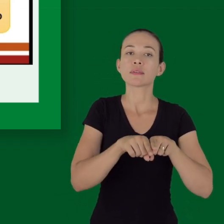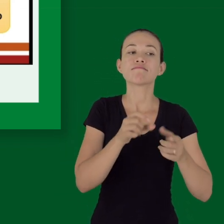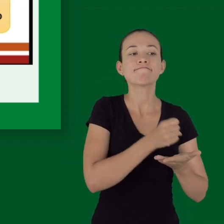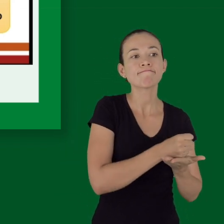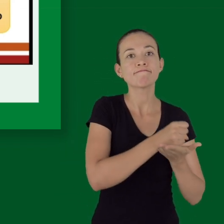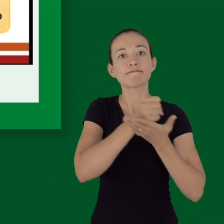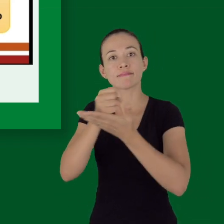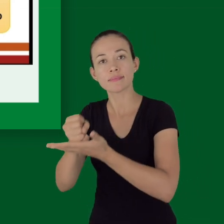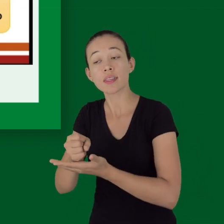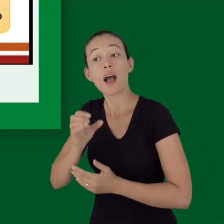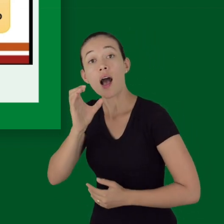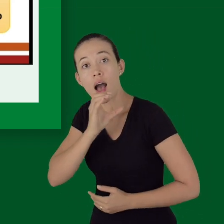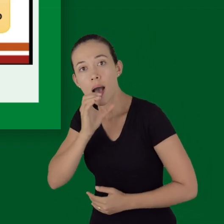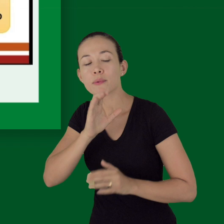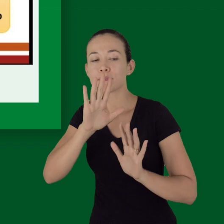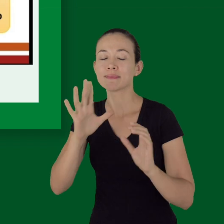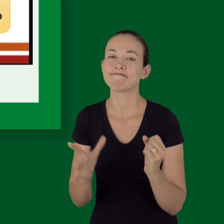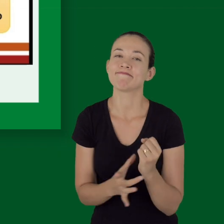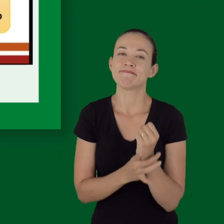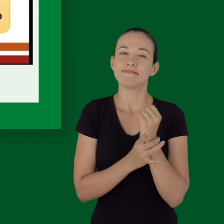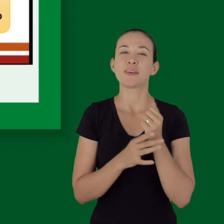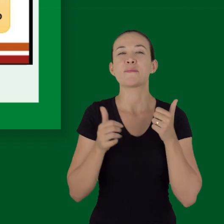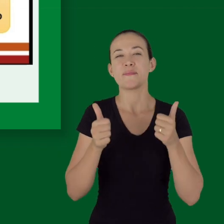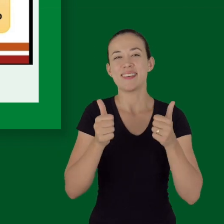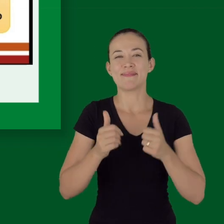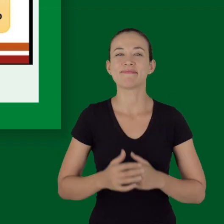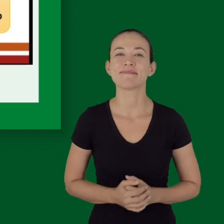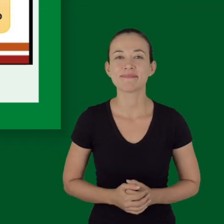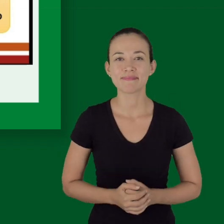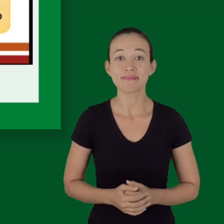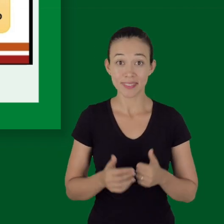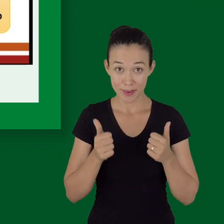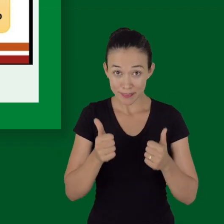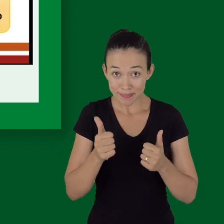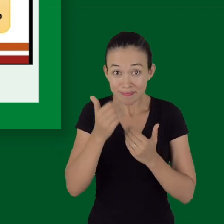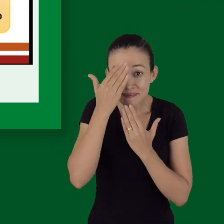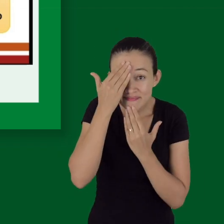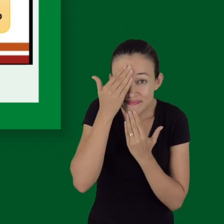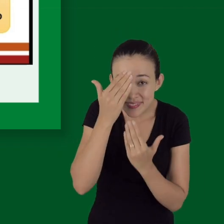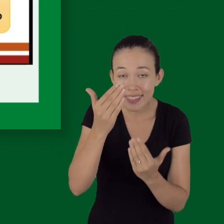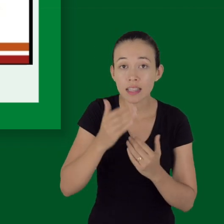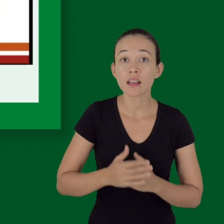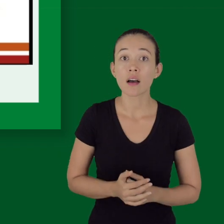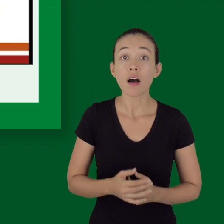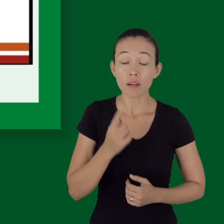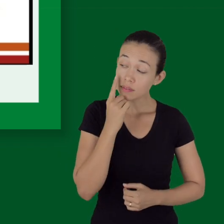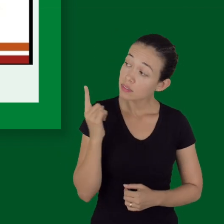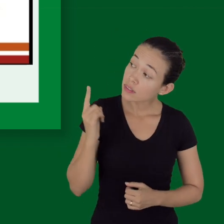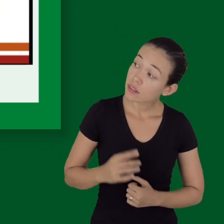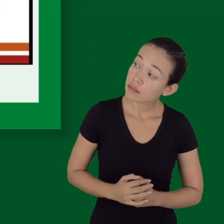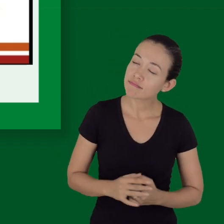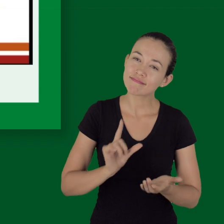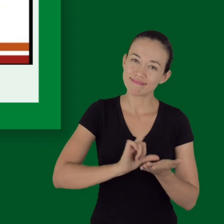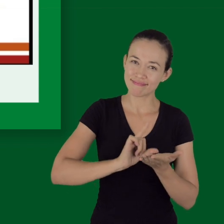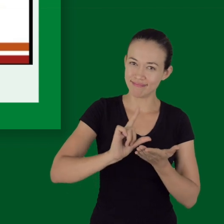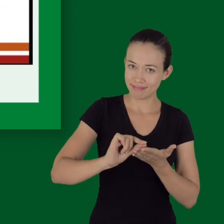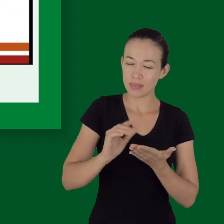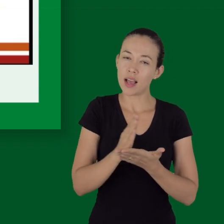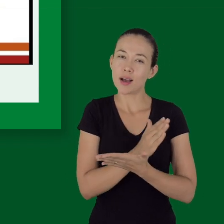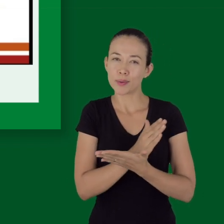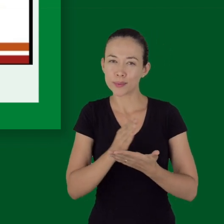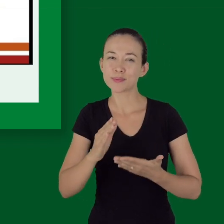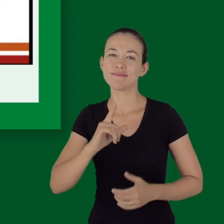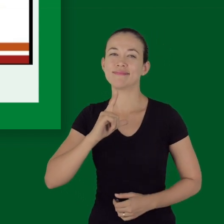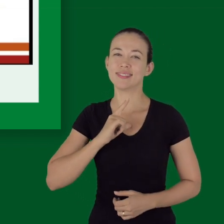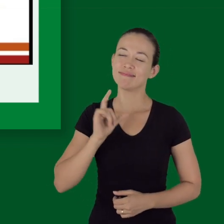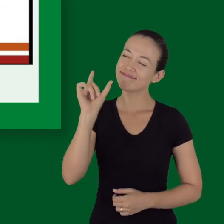um transporte rápido e seguro para esse paciente. Então, agradeço, né, vocês aí. A gente tem algumas bibliografias